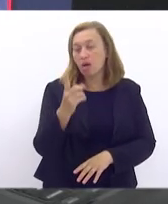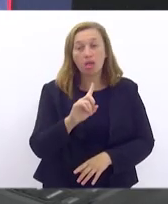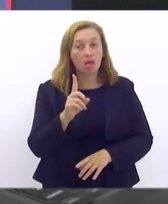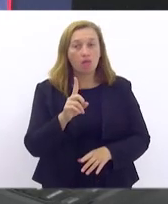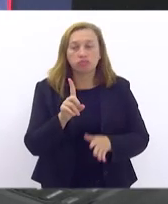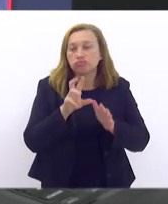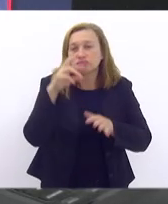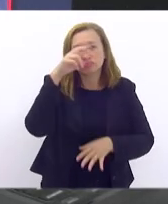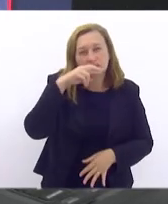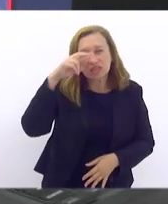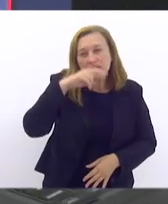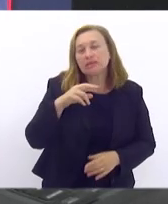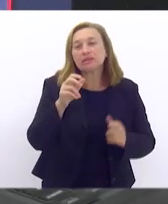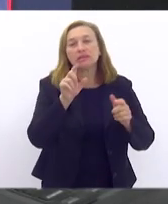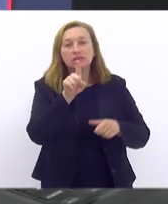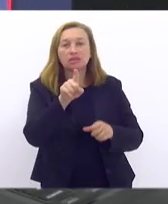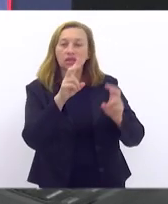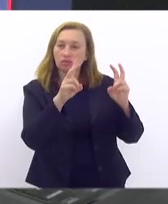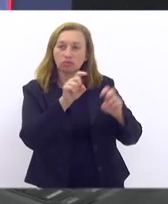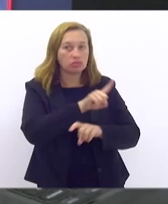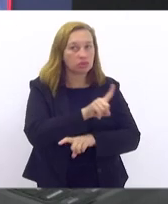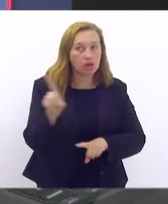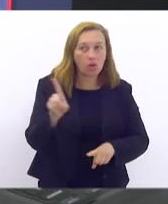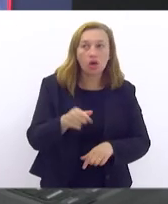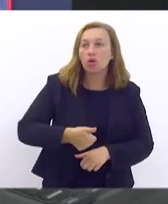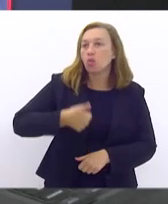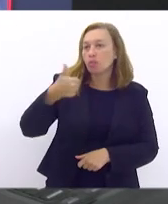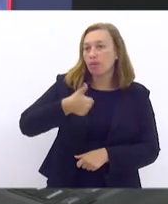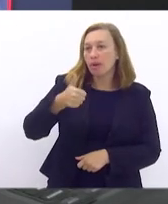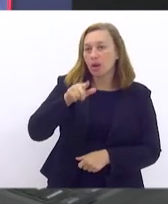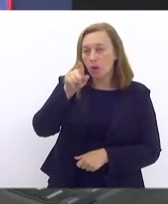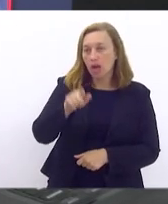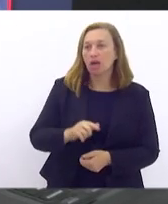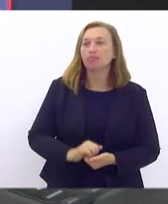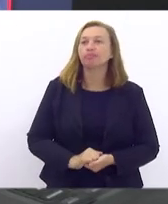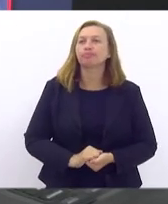perícia nesses casos. Tá? Esse primeiro aqui